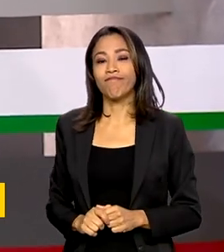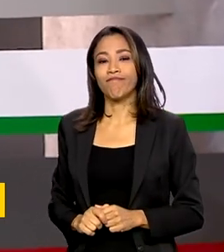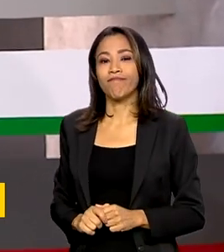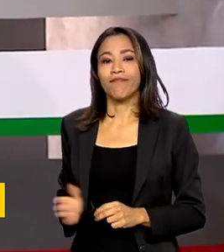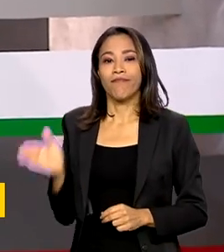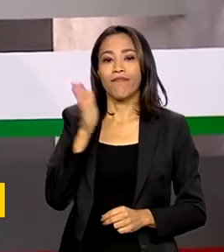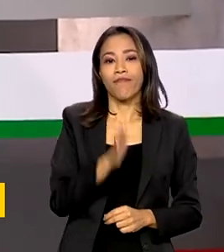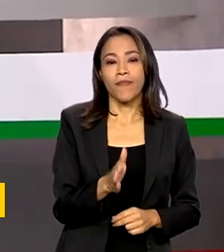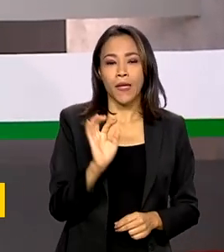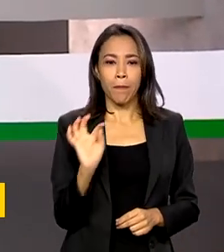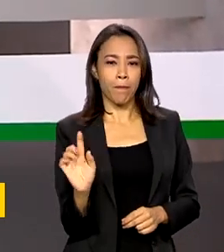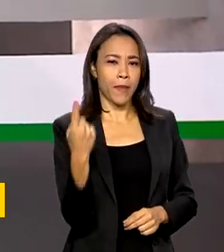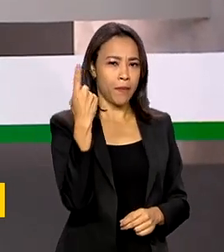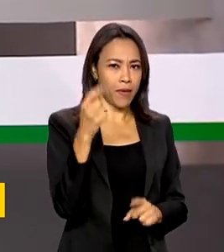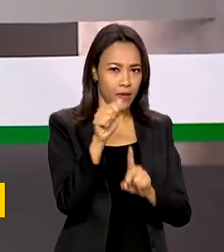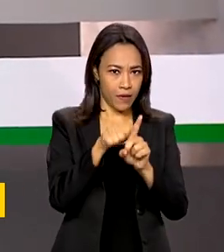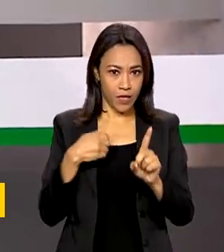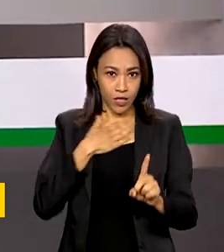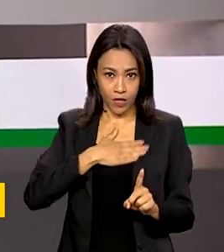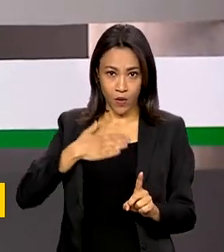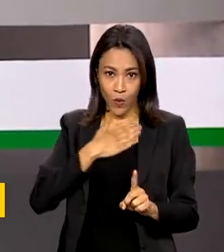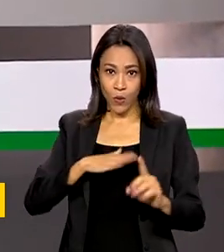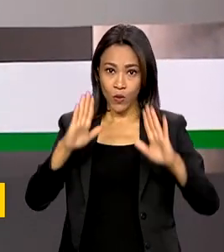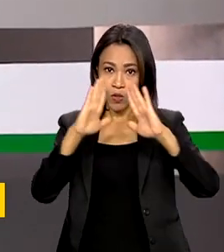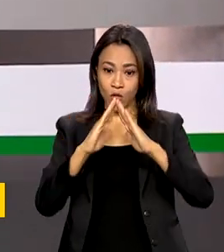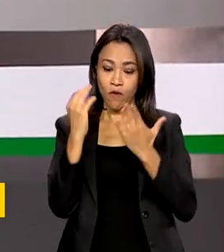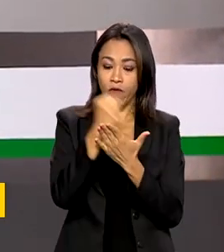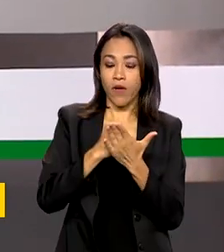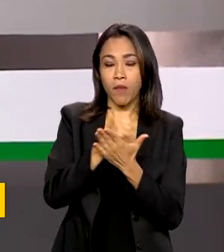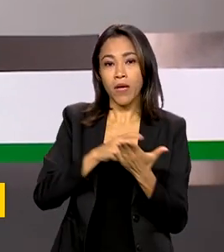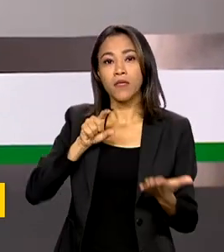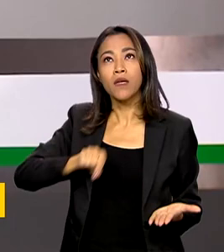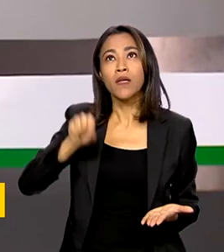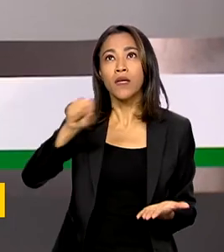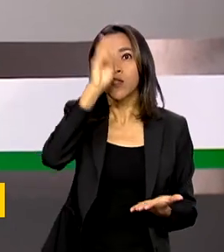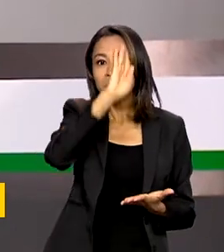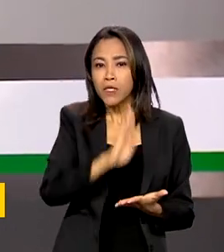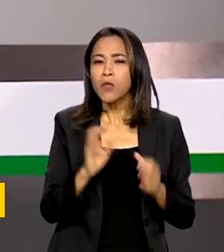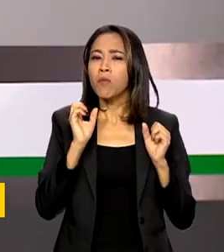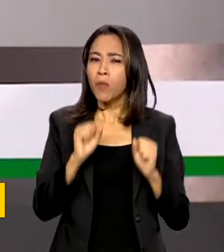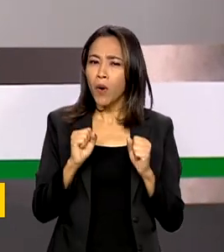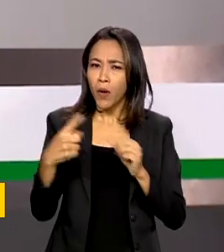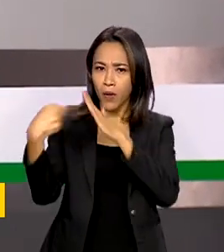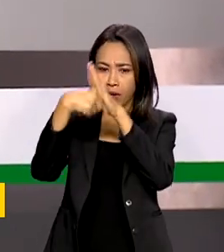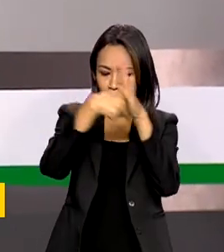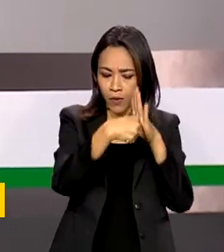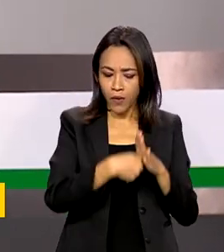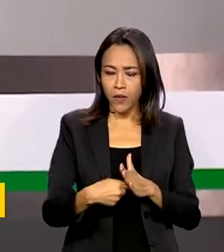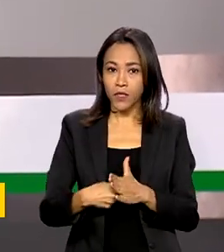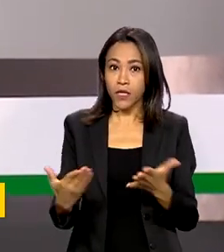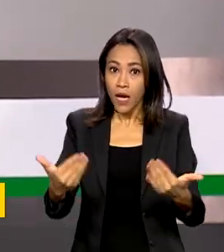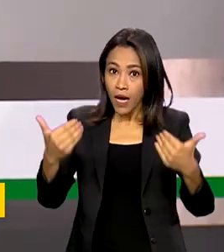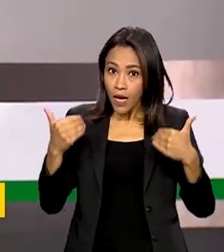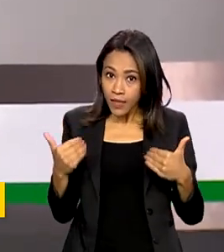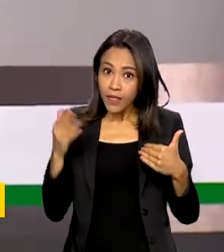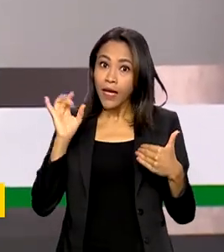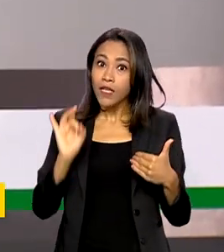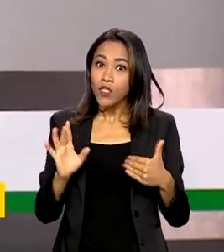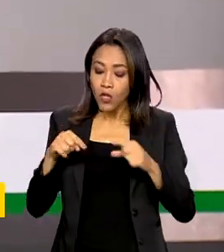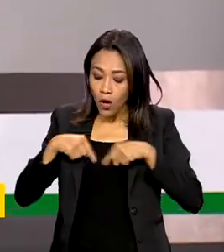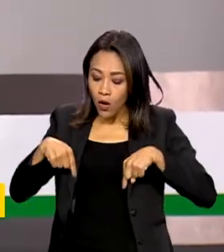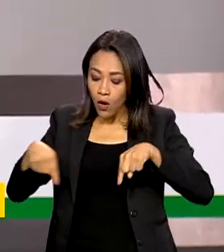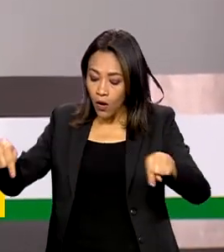a partir de primeiro de agosto farmácias de todo o país podem realizar exames que antes eram restritos a Laboratórios